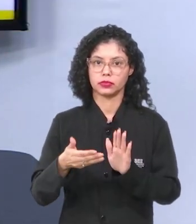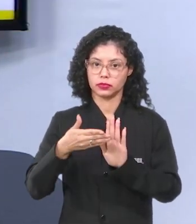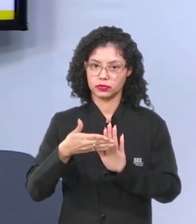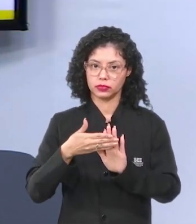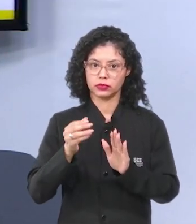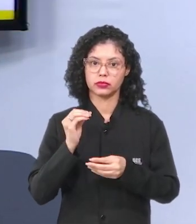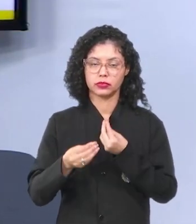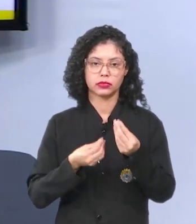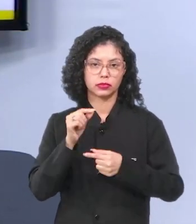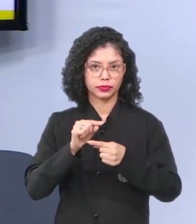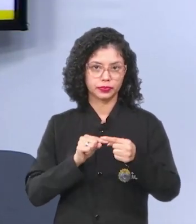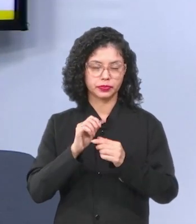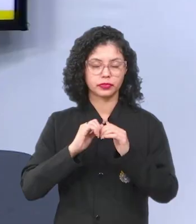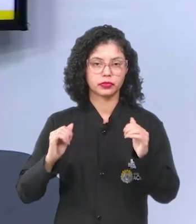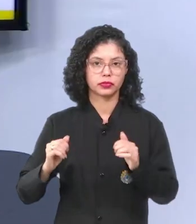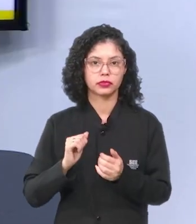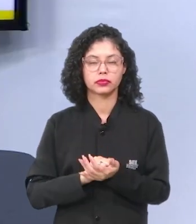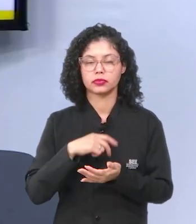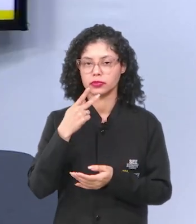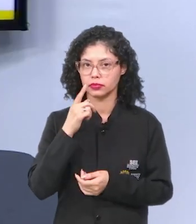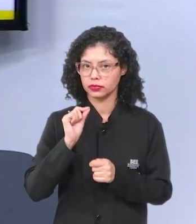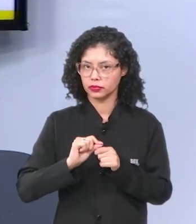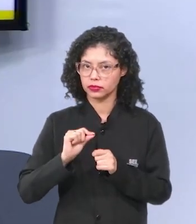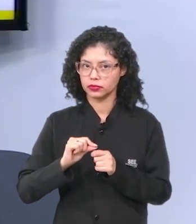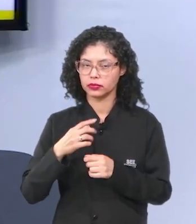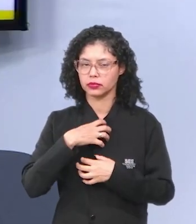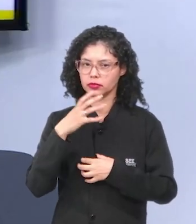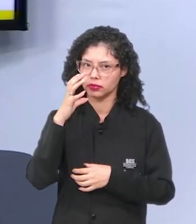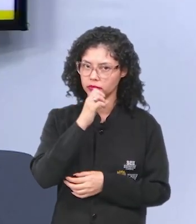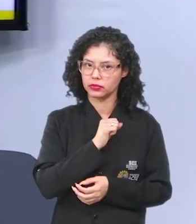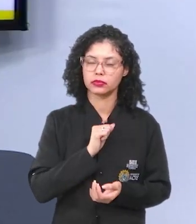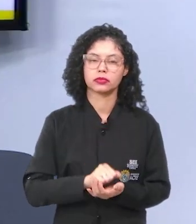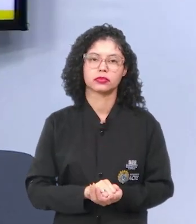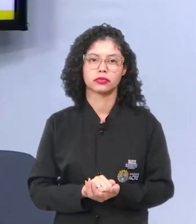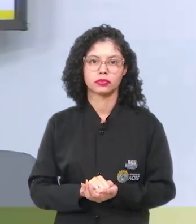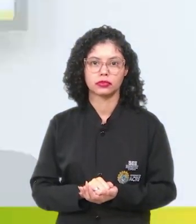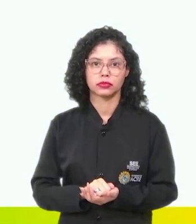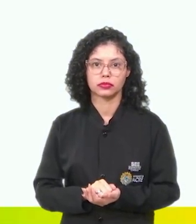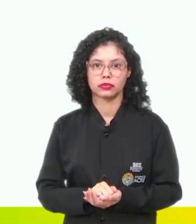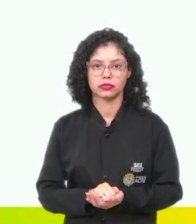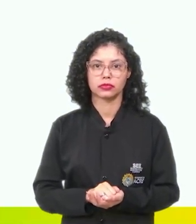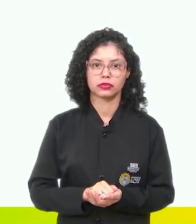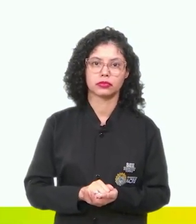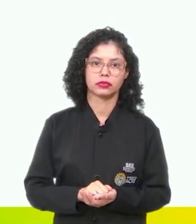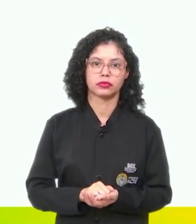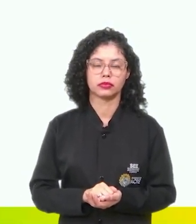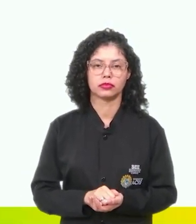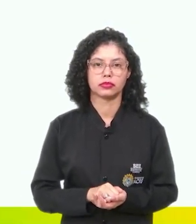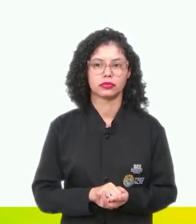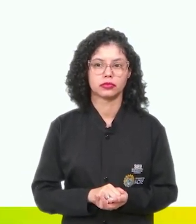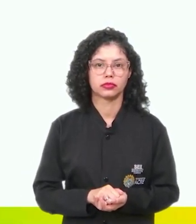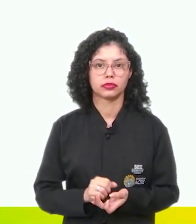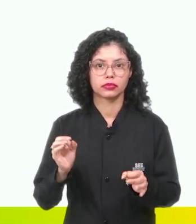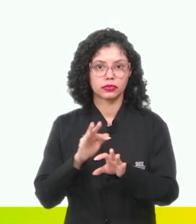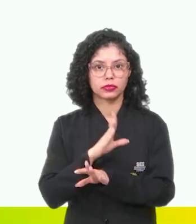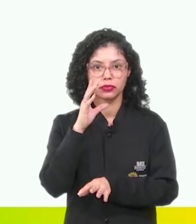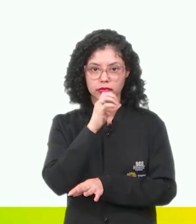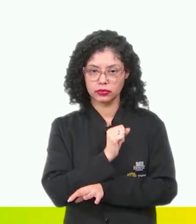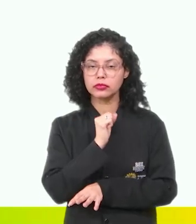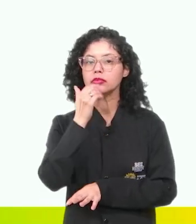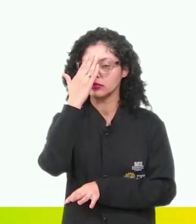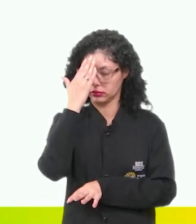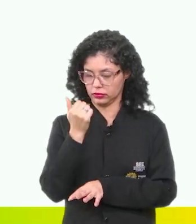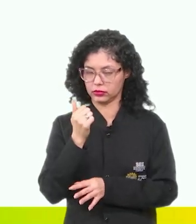mesma divisão que eu ensinei, aquele jeito mais rápido por se fazer. Olha só. Rapidinho aqui, já que a gente